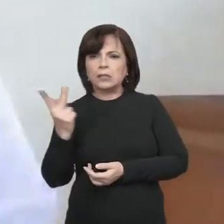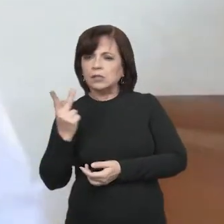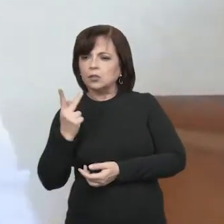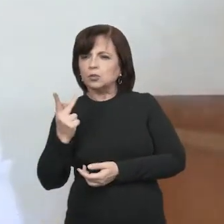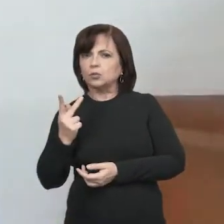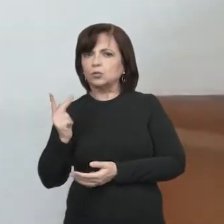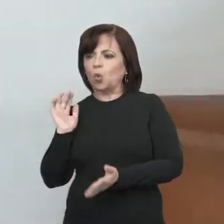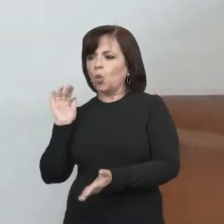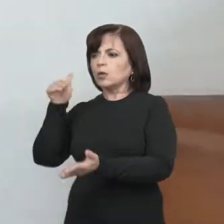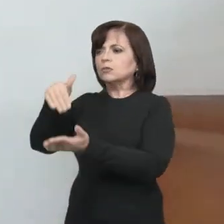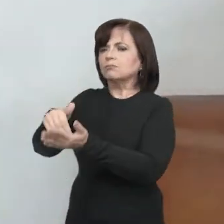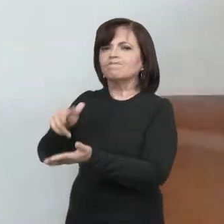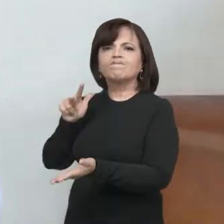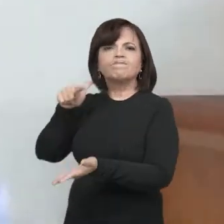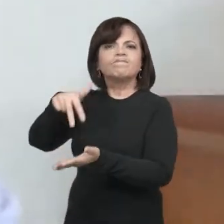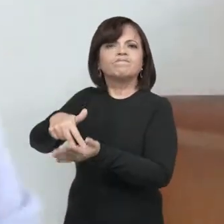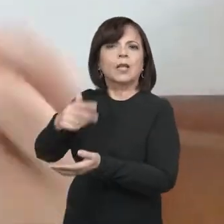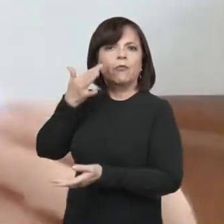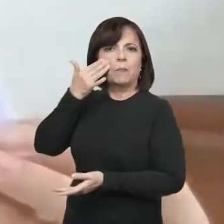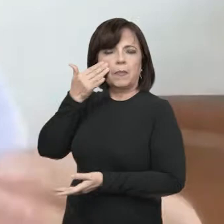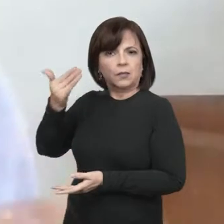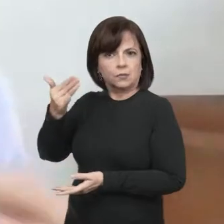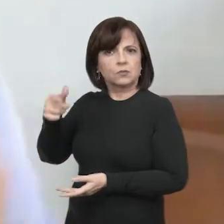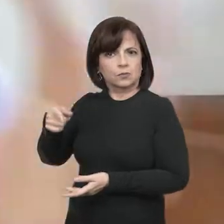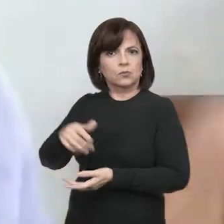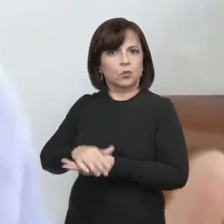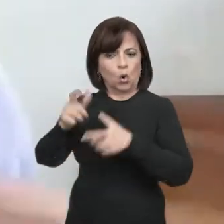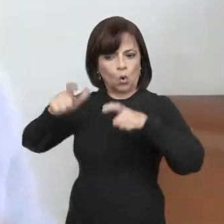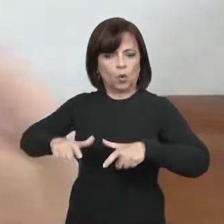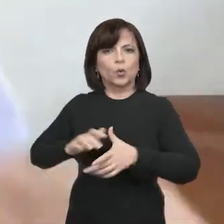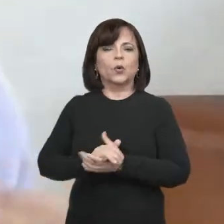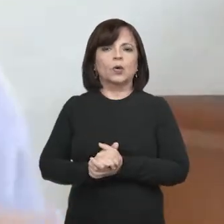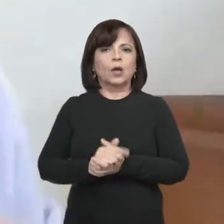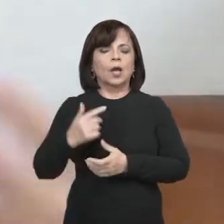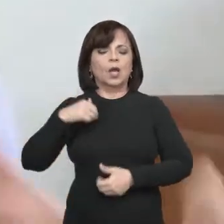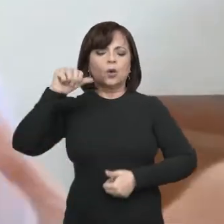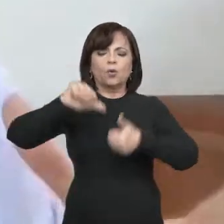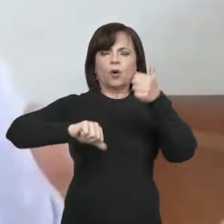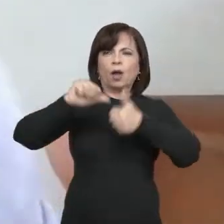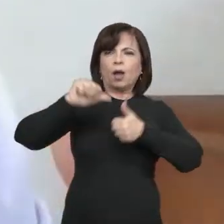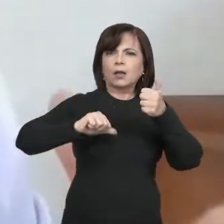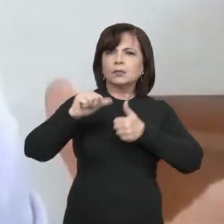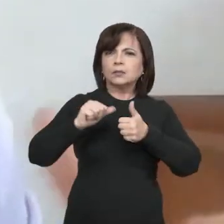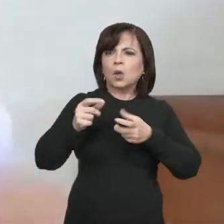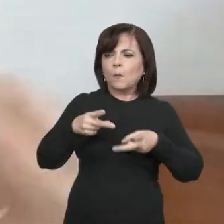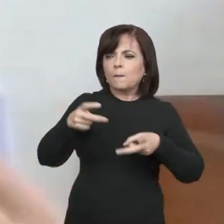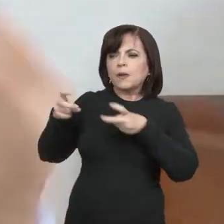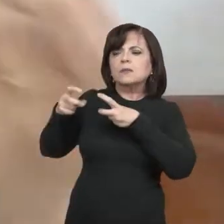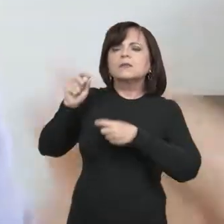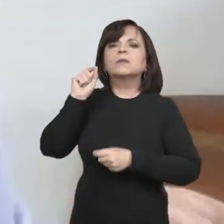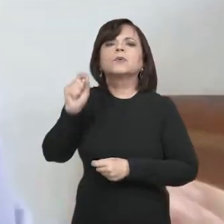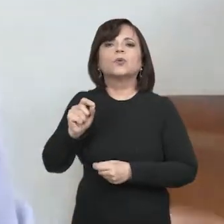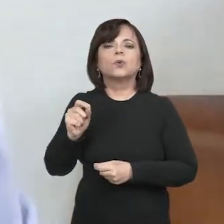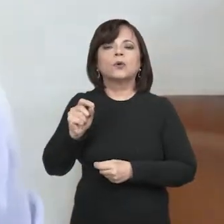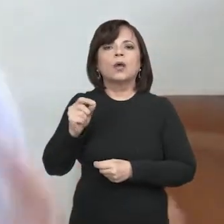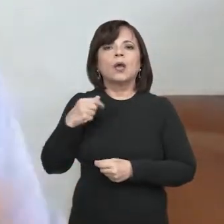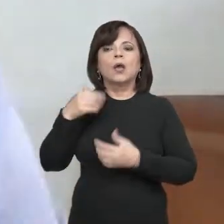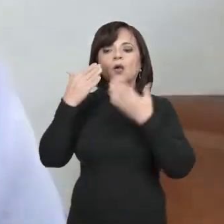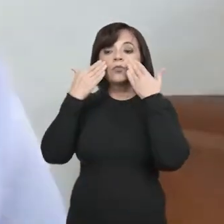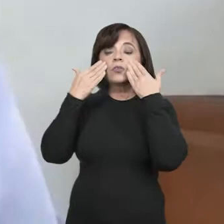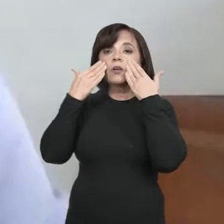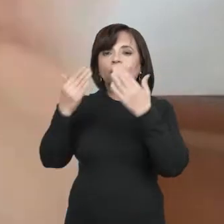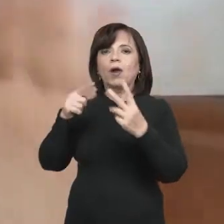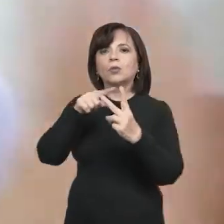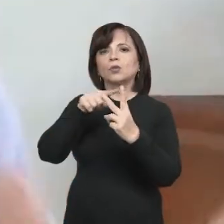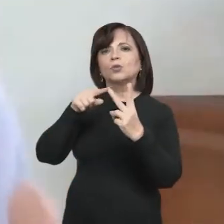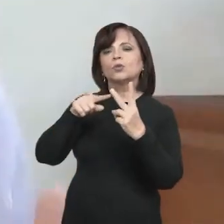Após todas essas diligências realizadas, o que nós identificamos? O que eu, analisando o auto de prisão em flagrante, pude perceber? Que eu